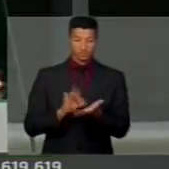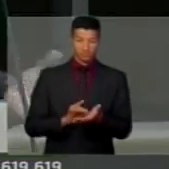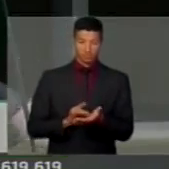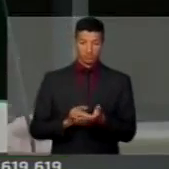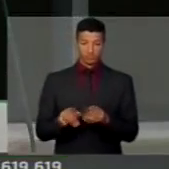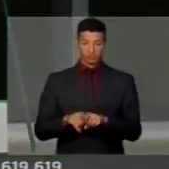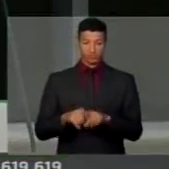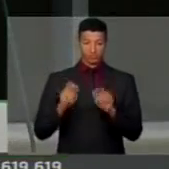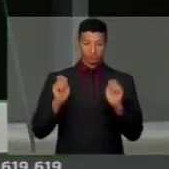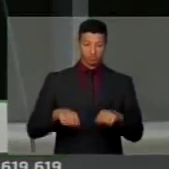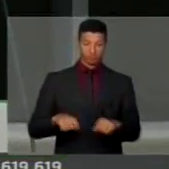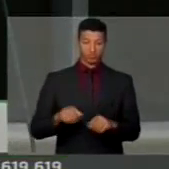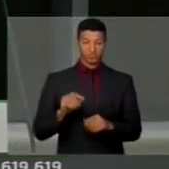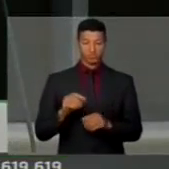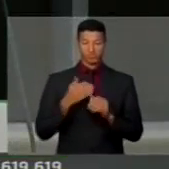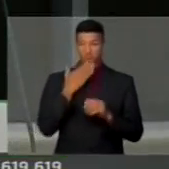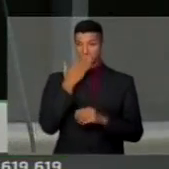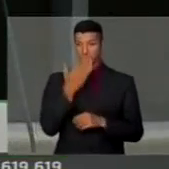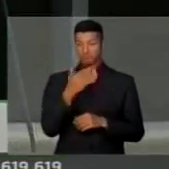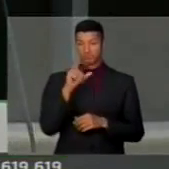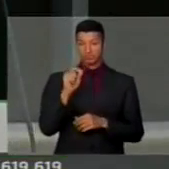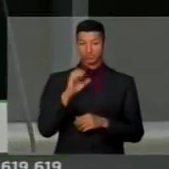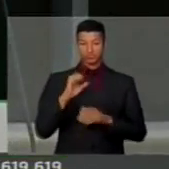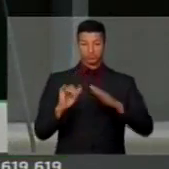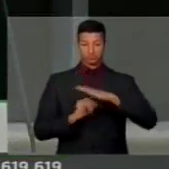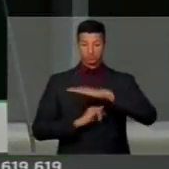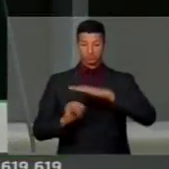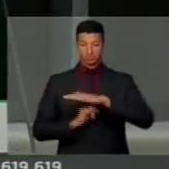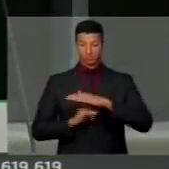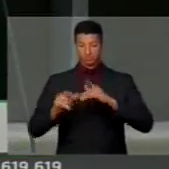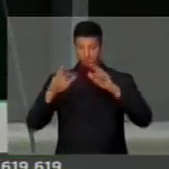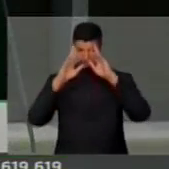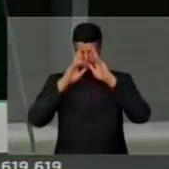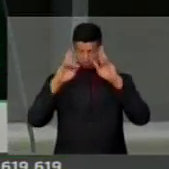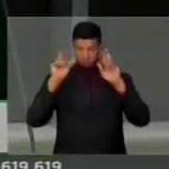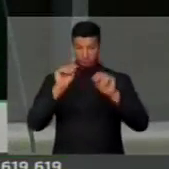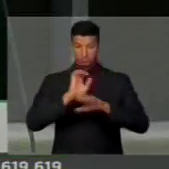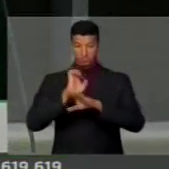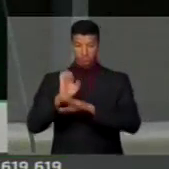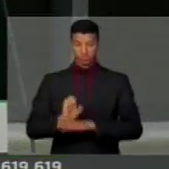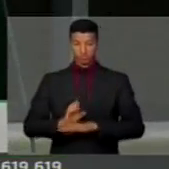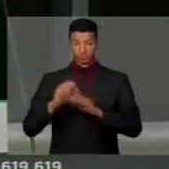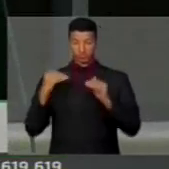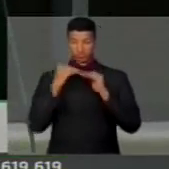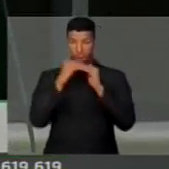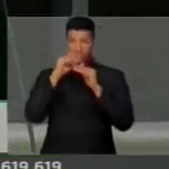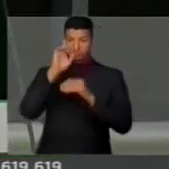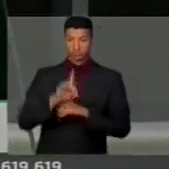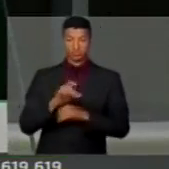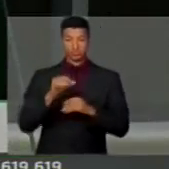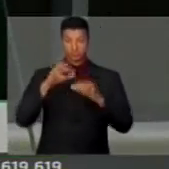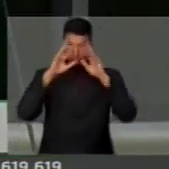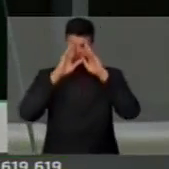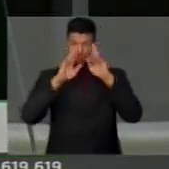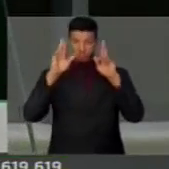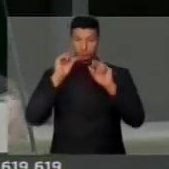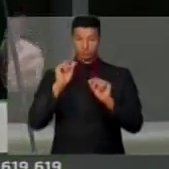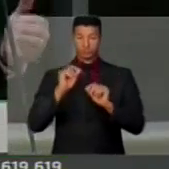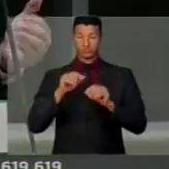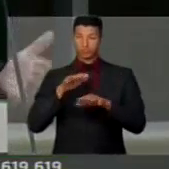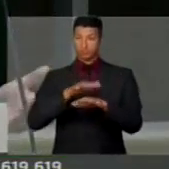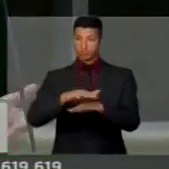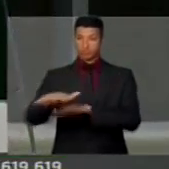e assim deve ser, ela pede que as instituições sejam respeitadas, que o Estado Democrático de Direito seja respeitado, que